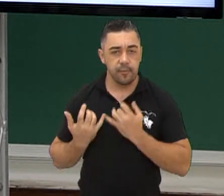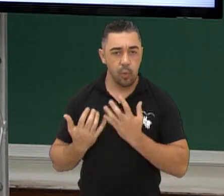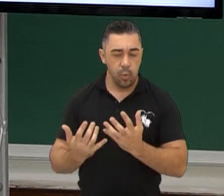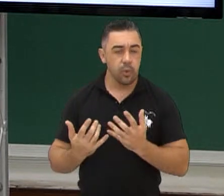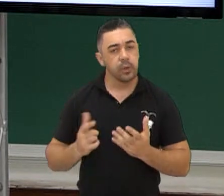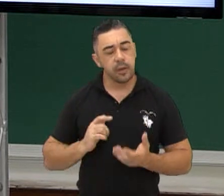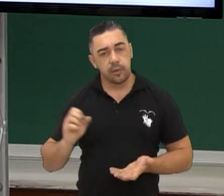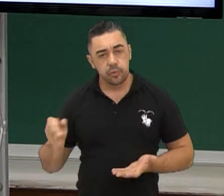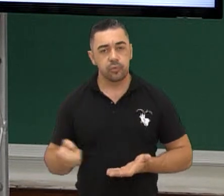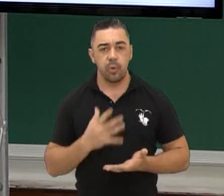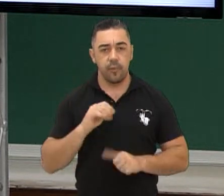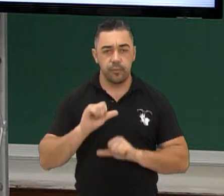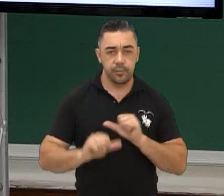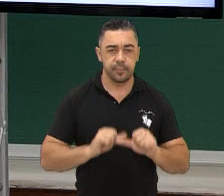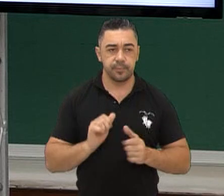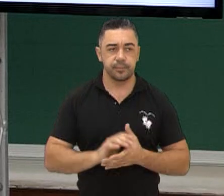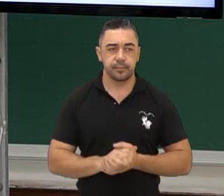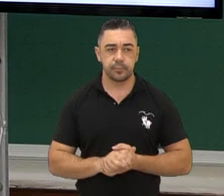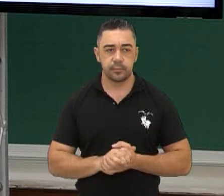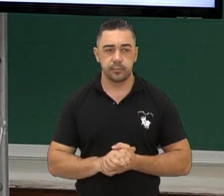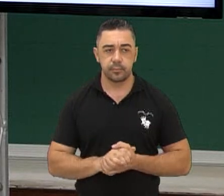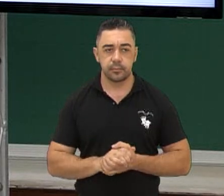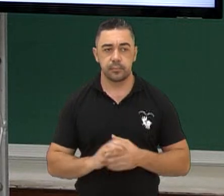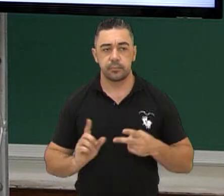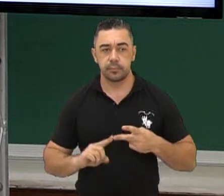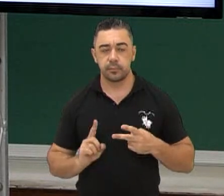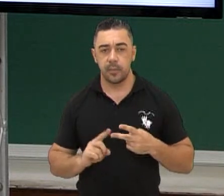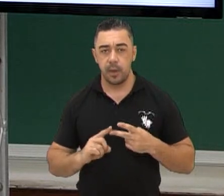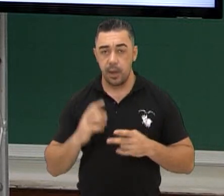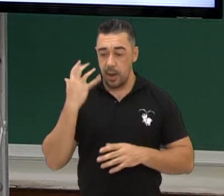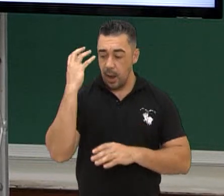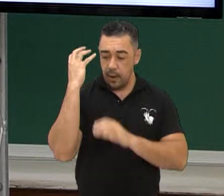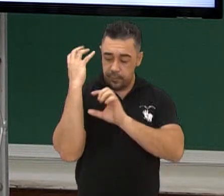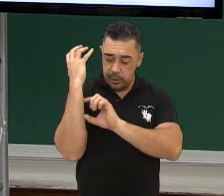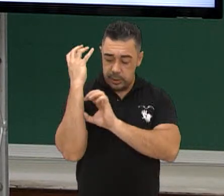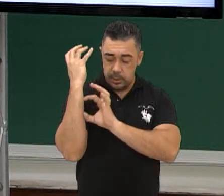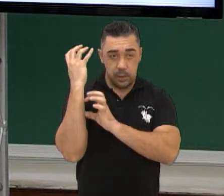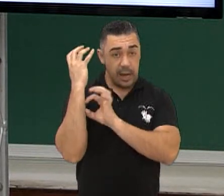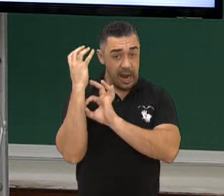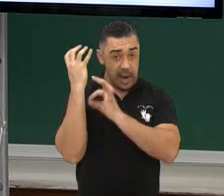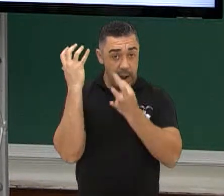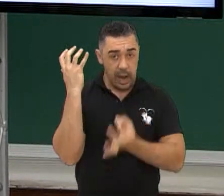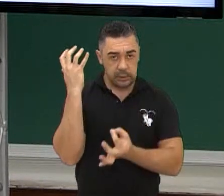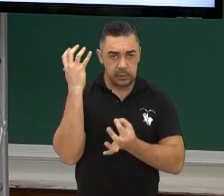uma renovação daquele ecossistema. O que mais? As cascas são grossas.